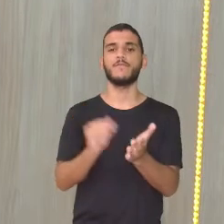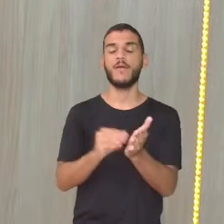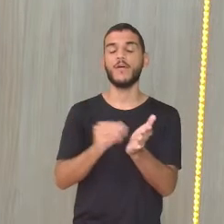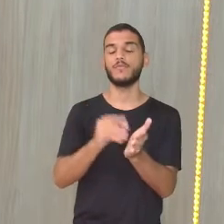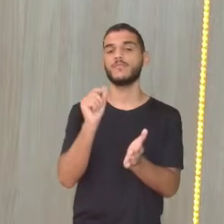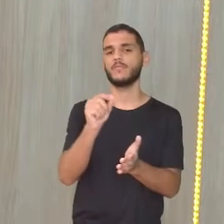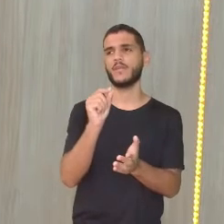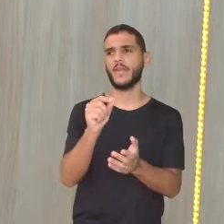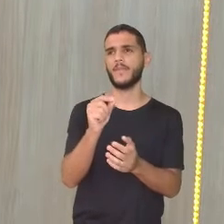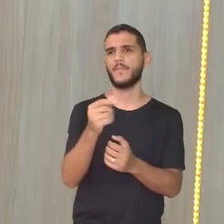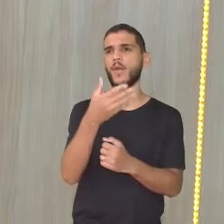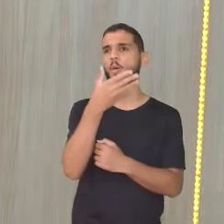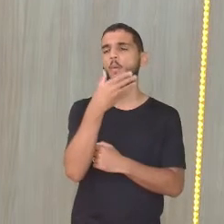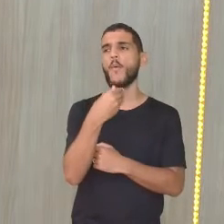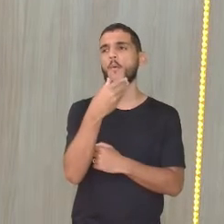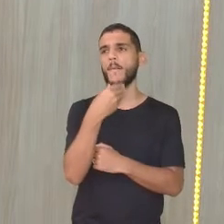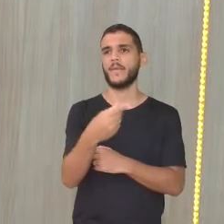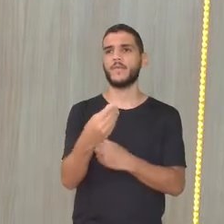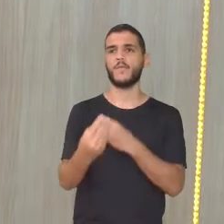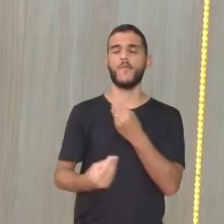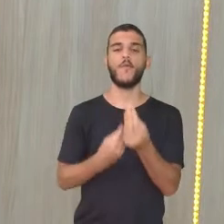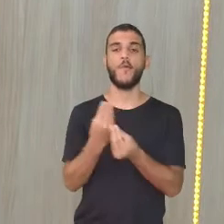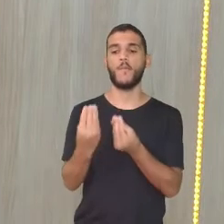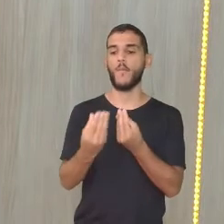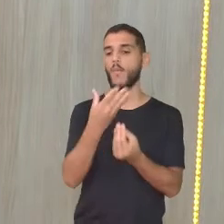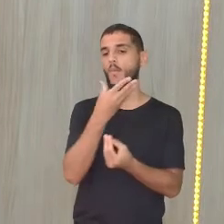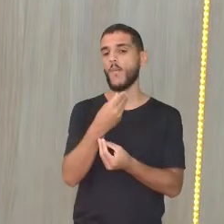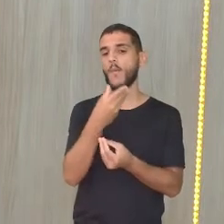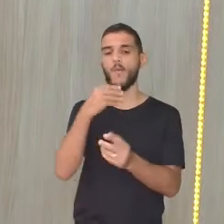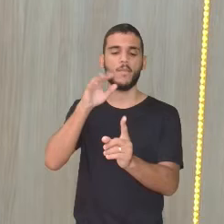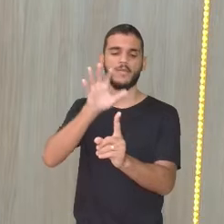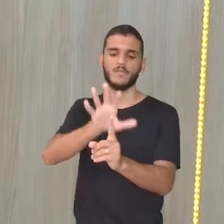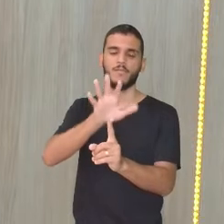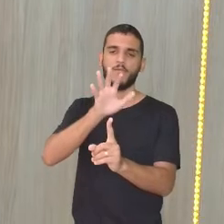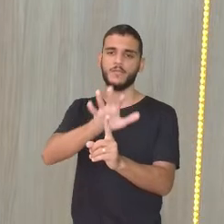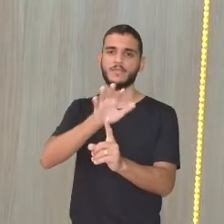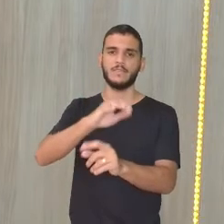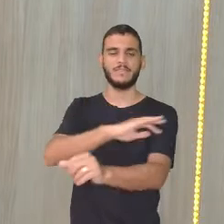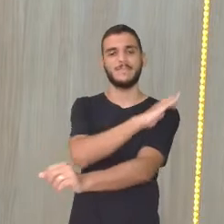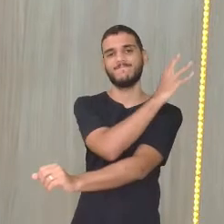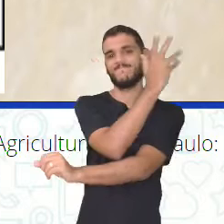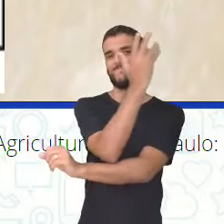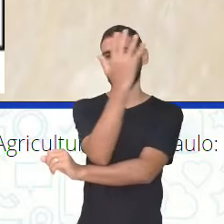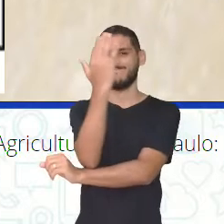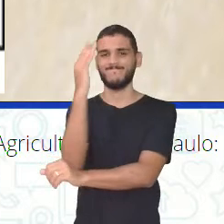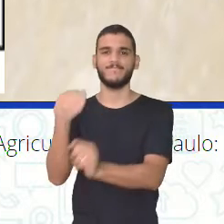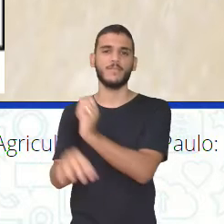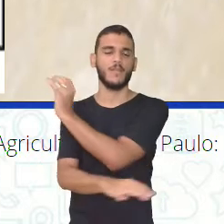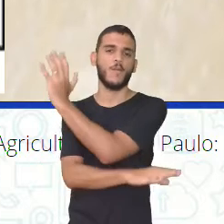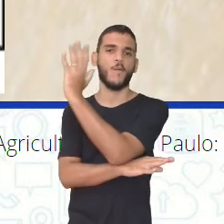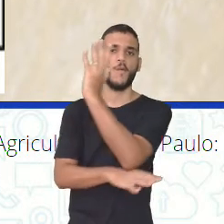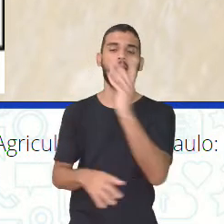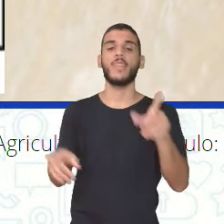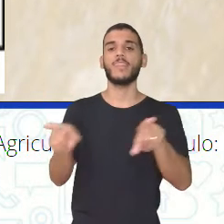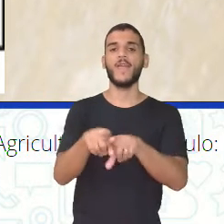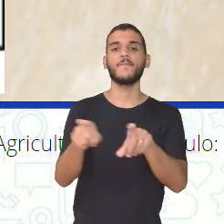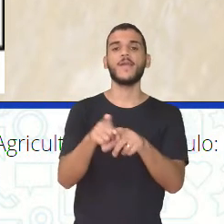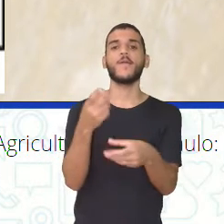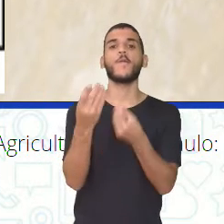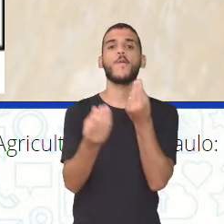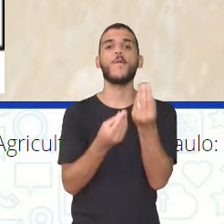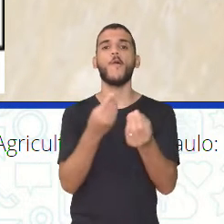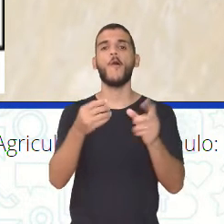gente está falando da relação humana. Né? Então, como a sociedade, né, ela